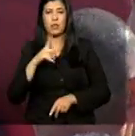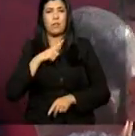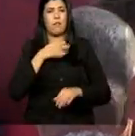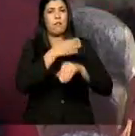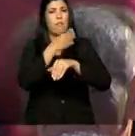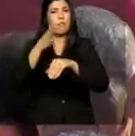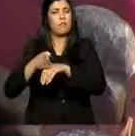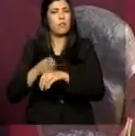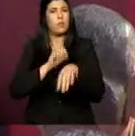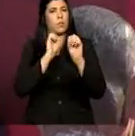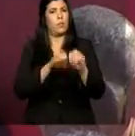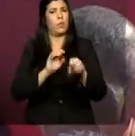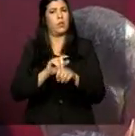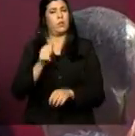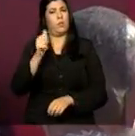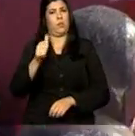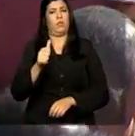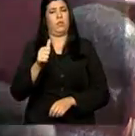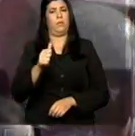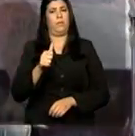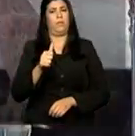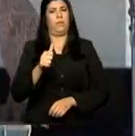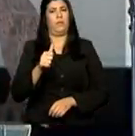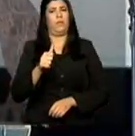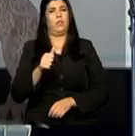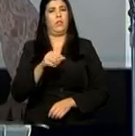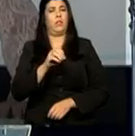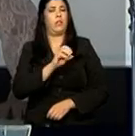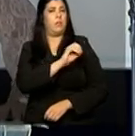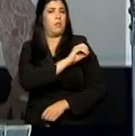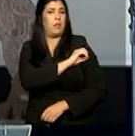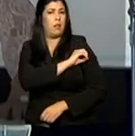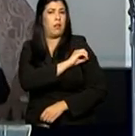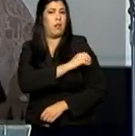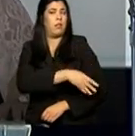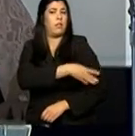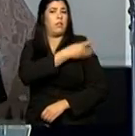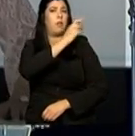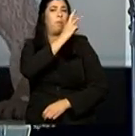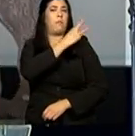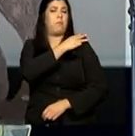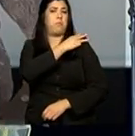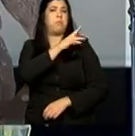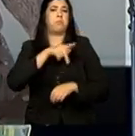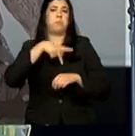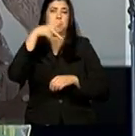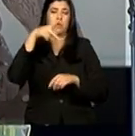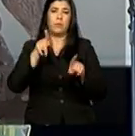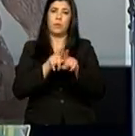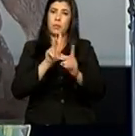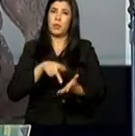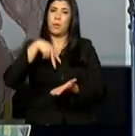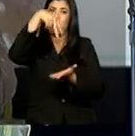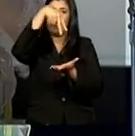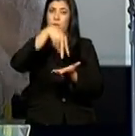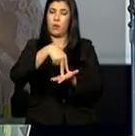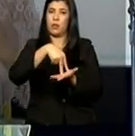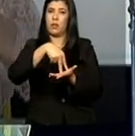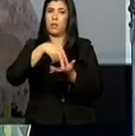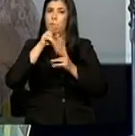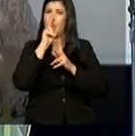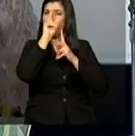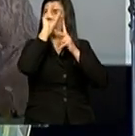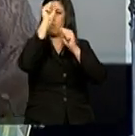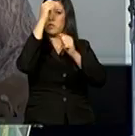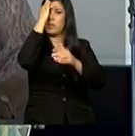educação de qualidade. Da creche à pós-graduação. De pé e com a força